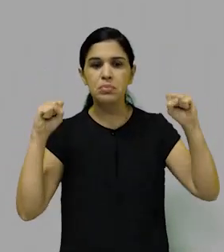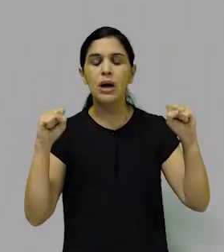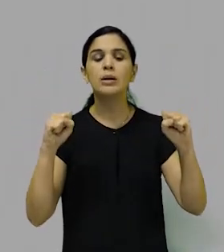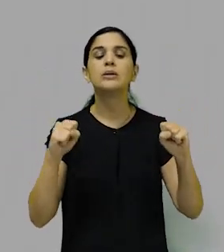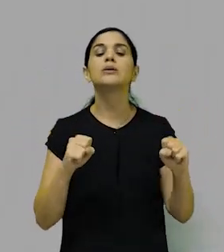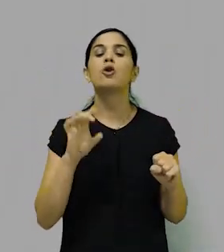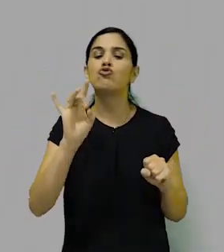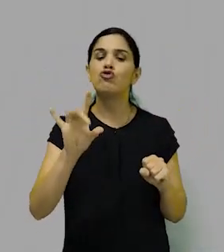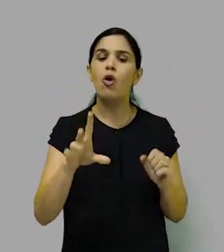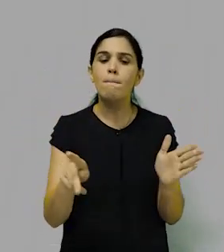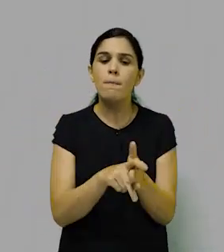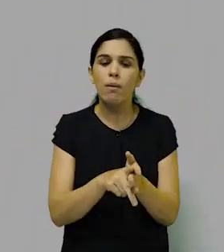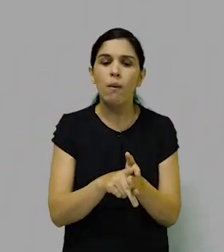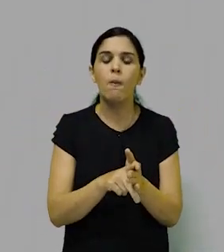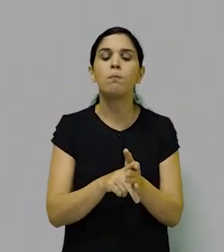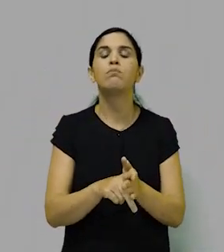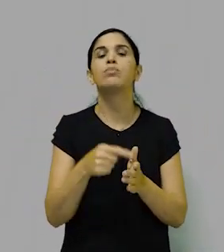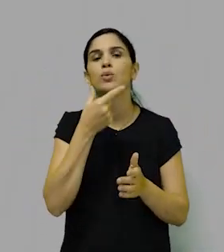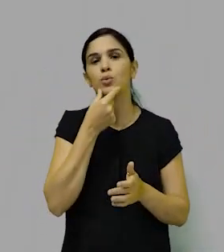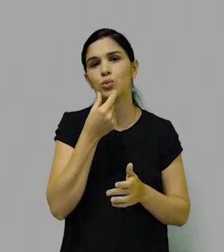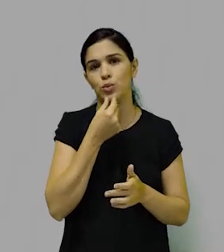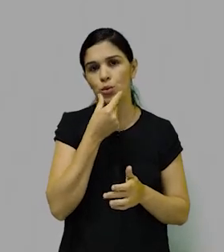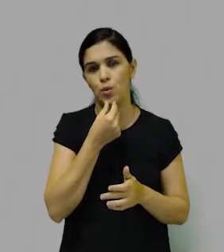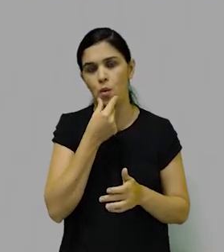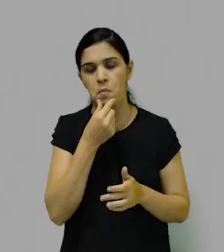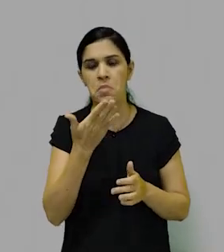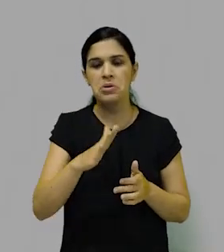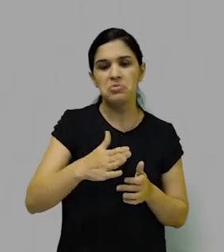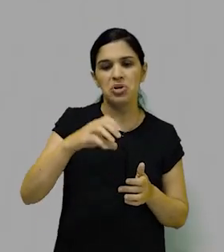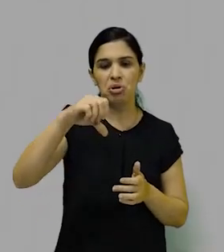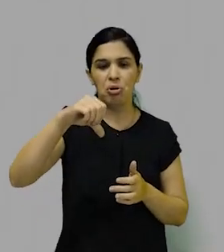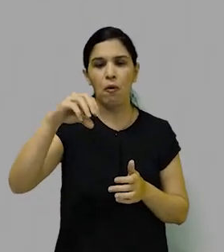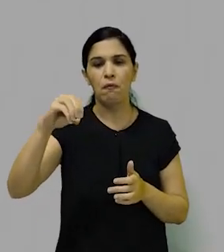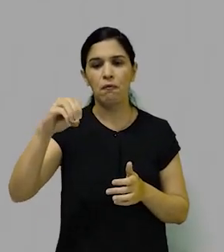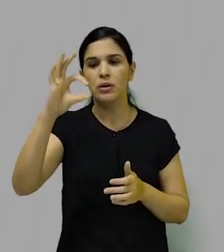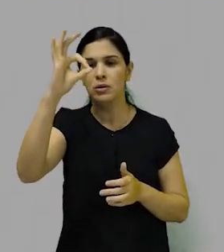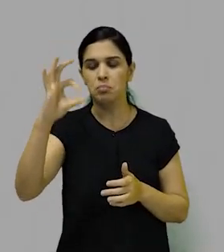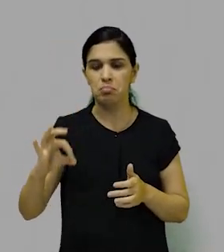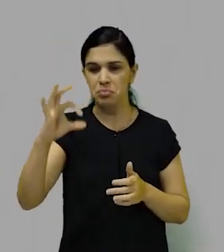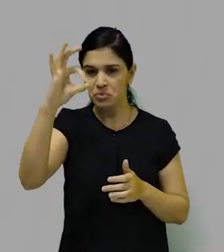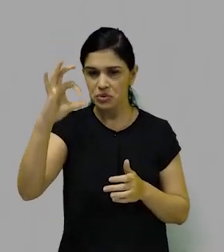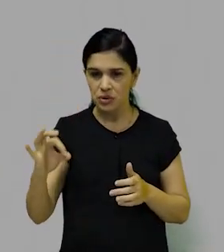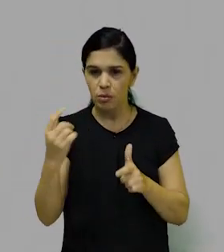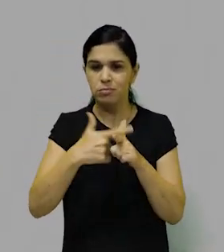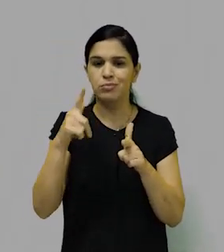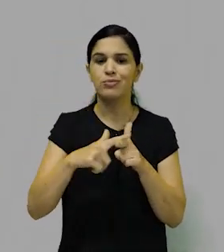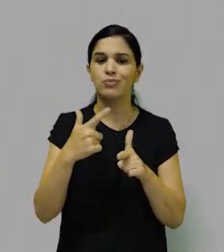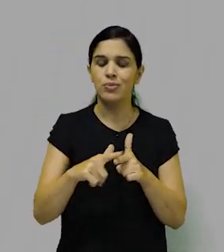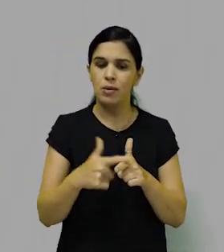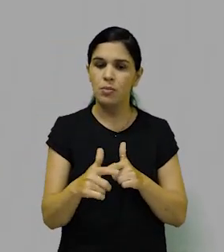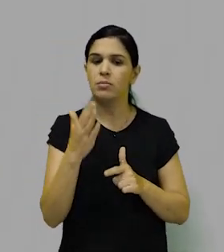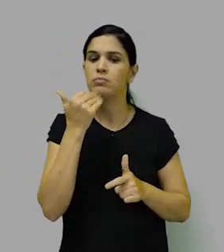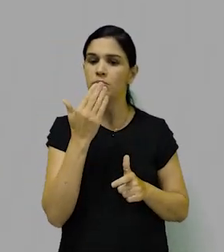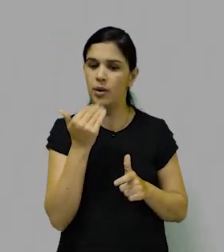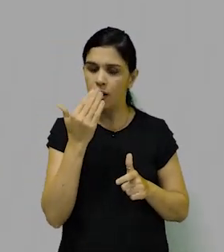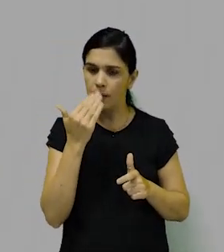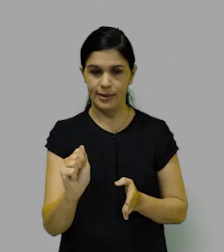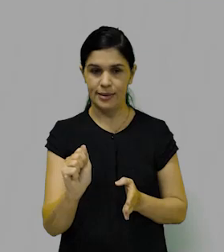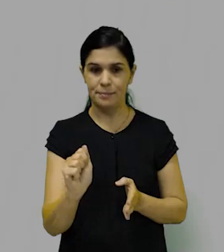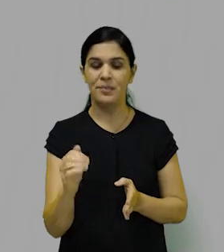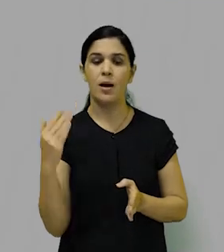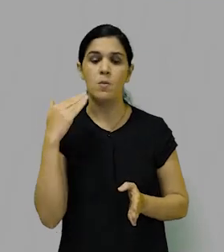nossa principal fonte de energia. Então, quando essa fonte ela começa a se esgotar, o nosso corpo ele vai tirar